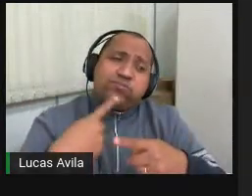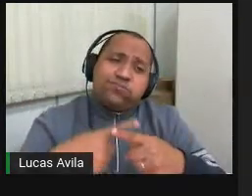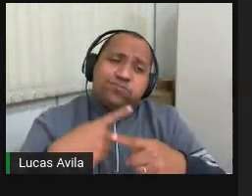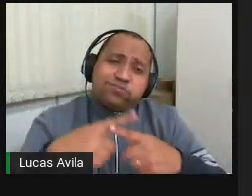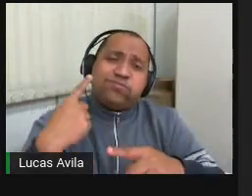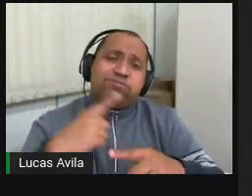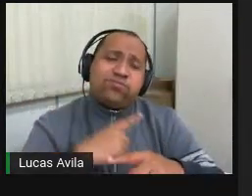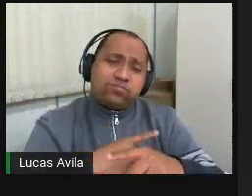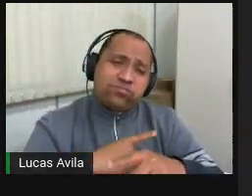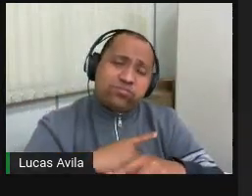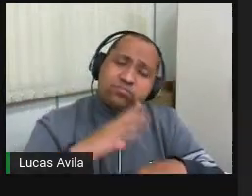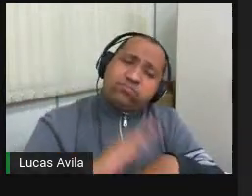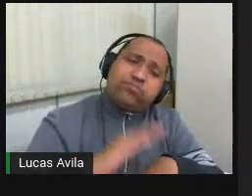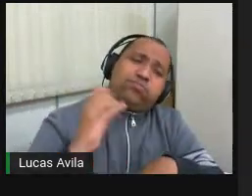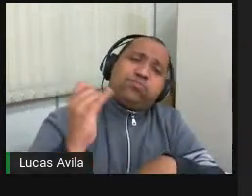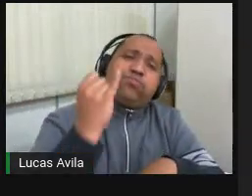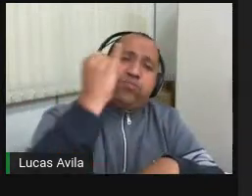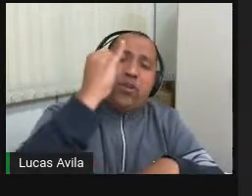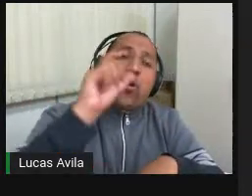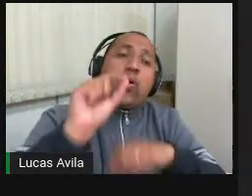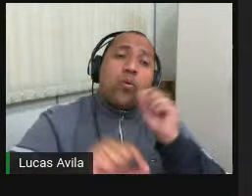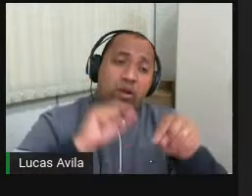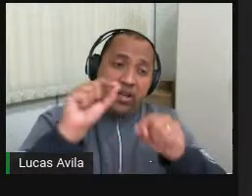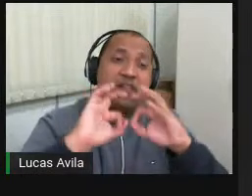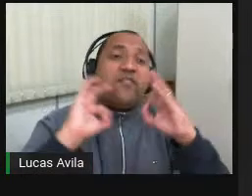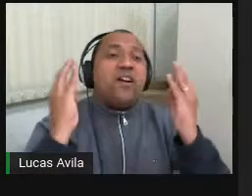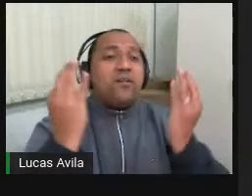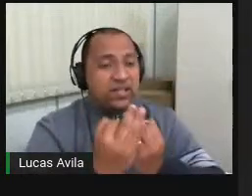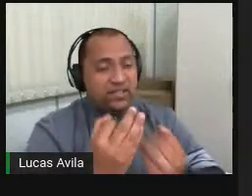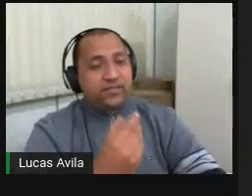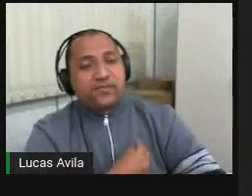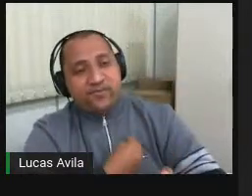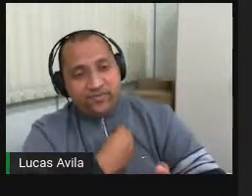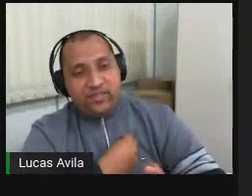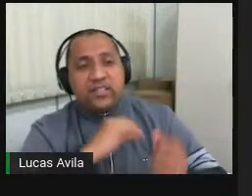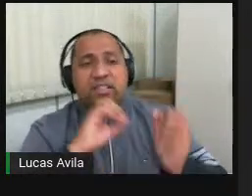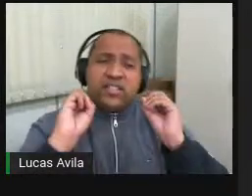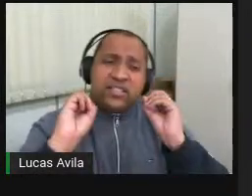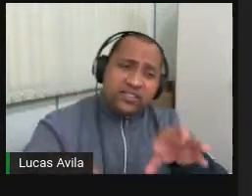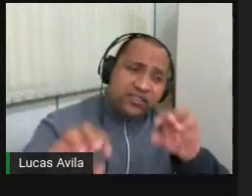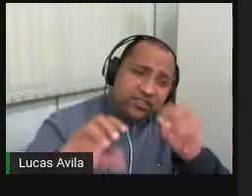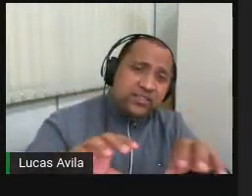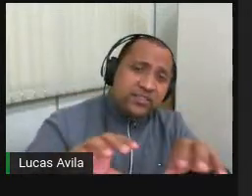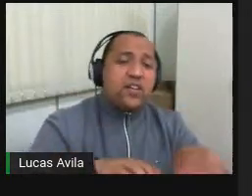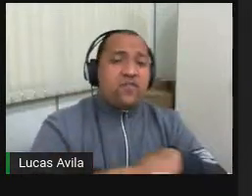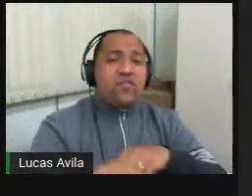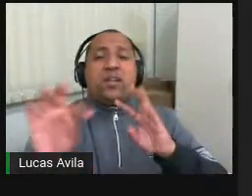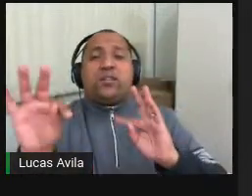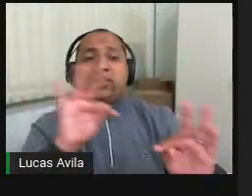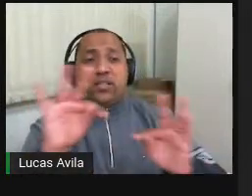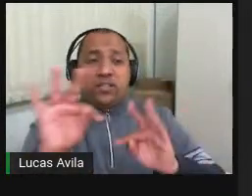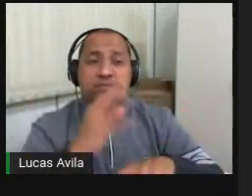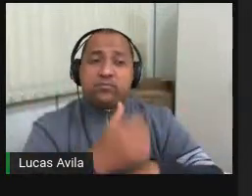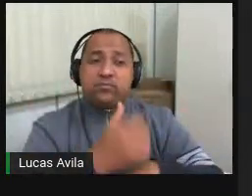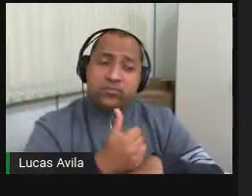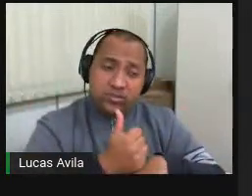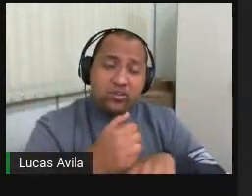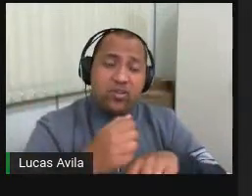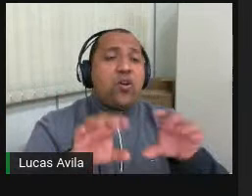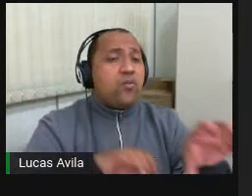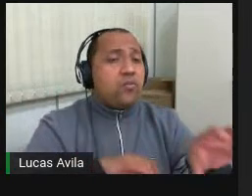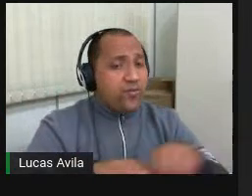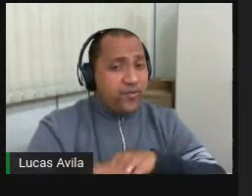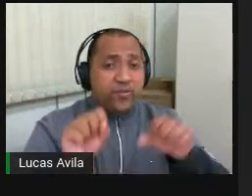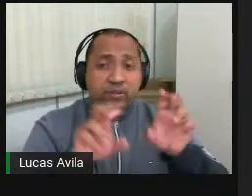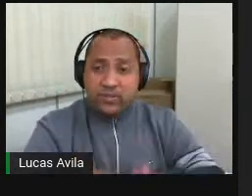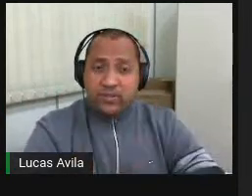coisas mais importantes na vida familiar, a educação, a formação técnico-profissional, a formação humana